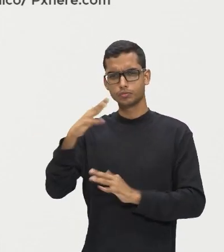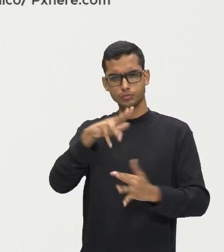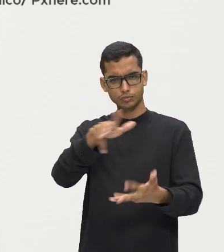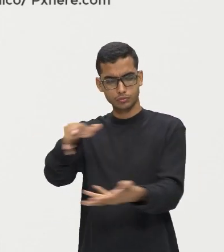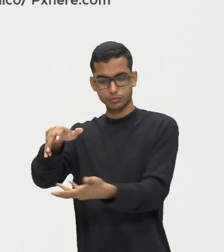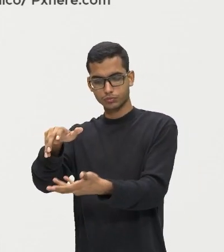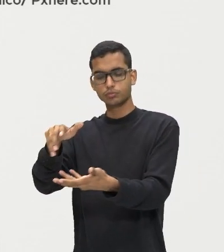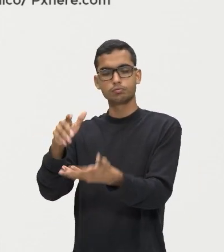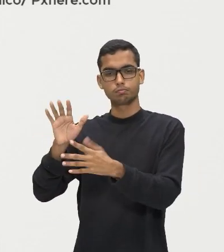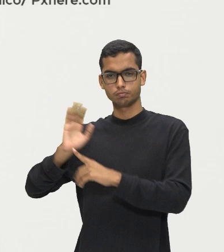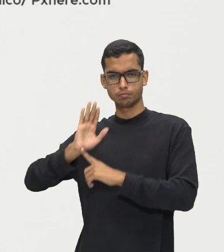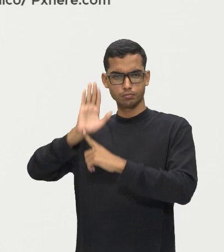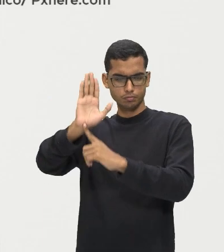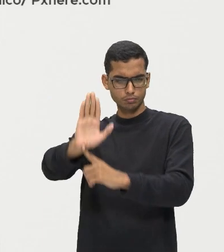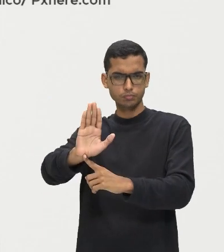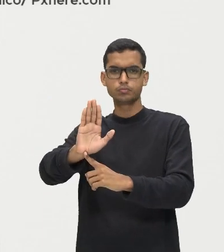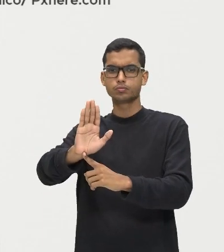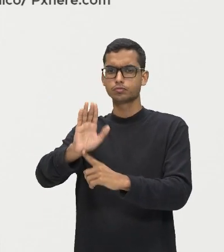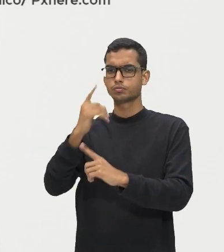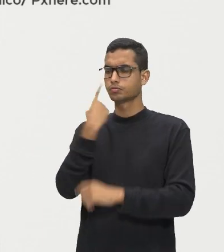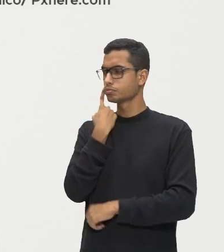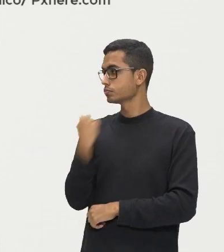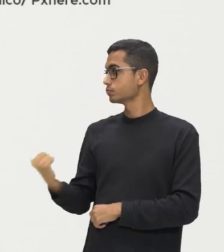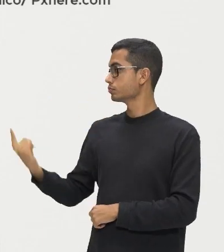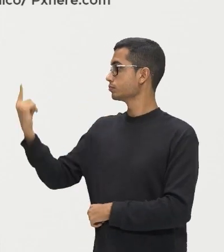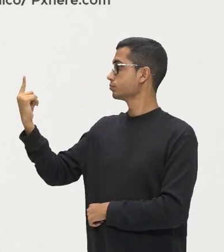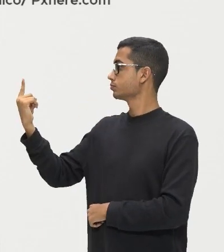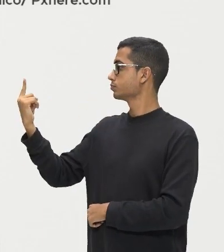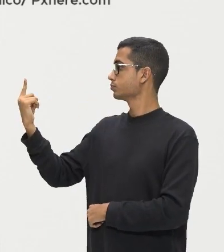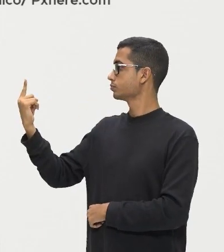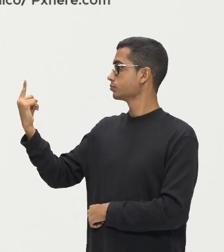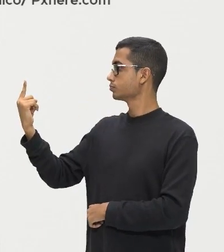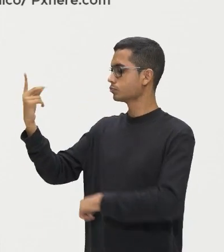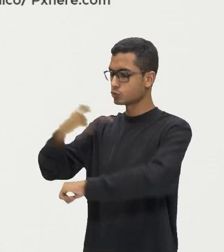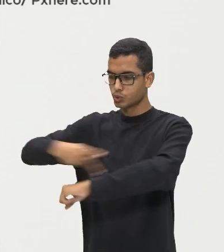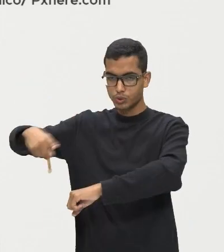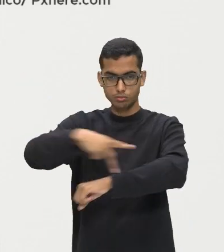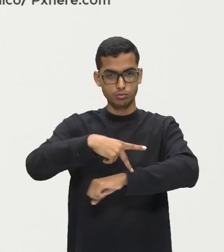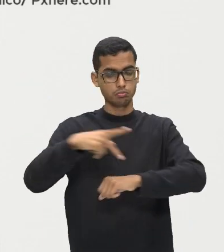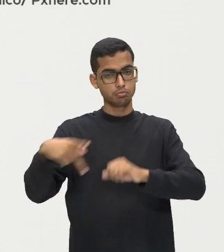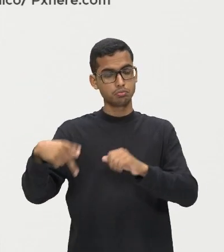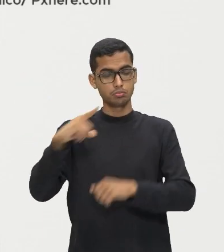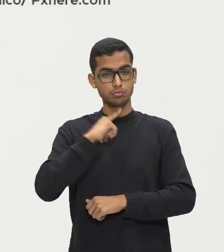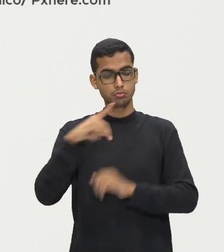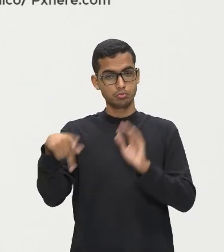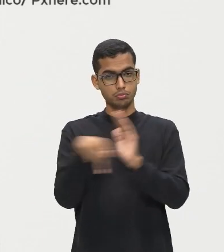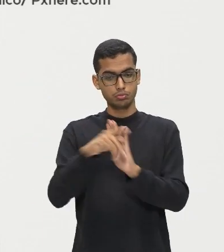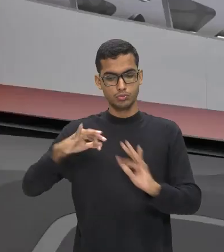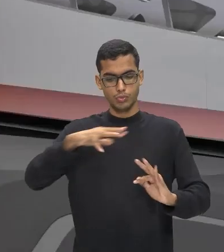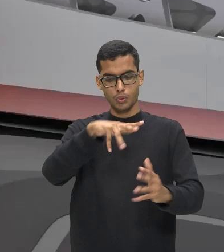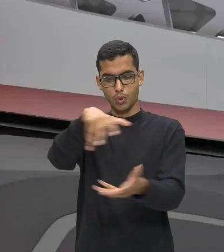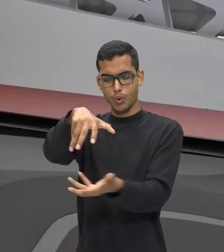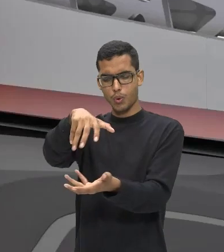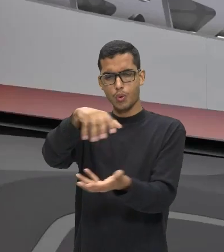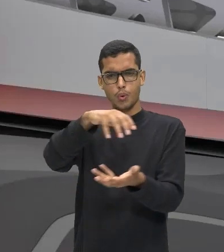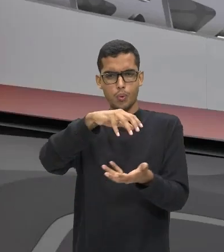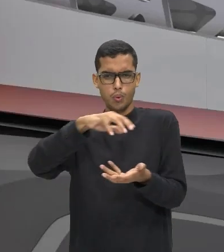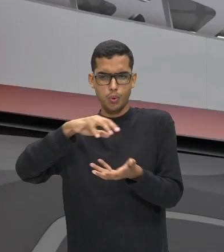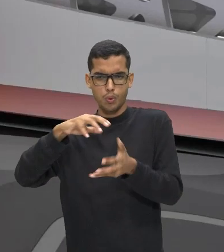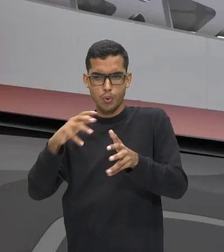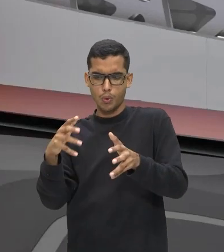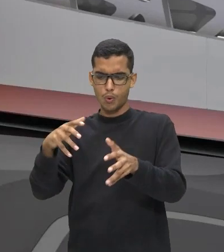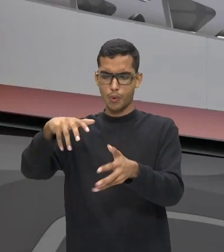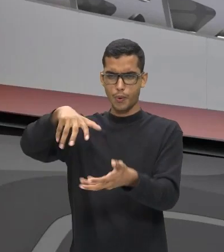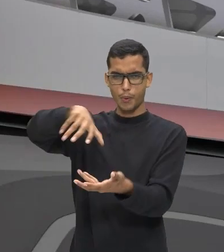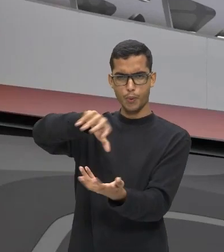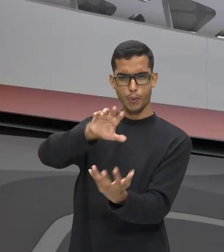te apresentar, então, os países que a gente tem no nosso planeta. Então, aí nesse mapa a gente está conseguindo, no mapa não,